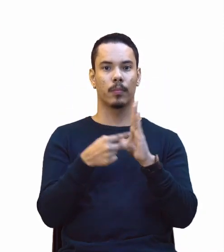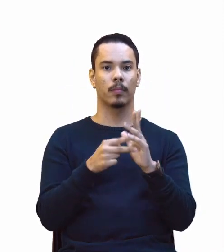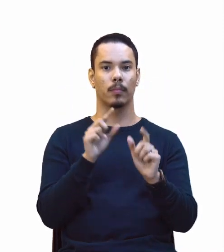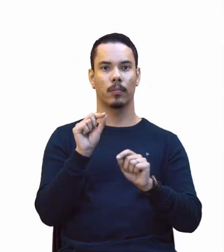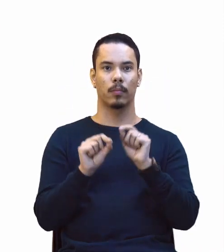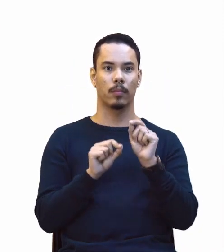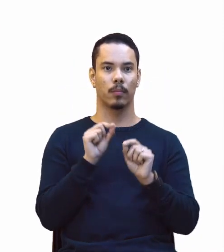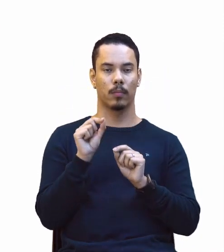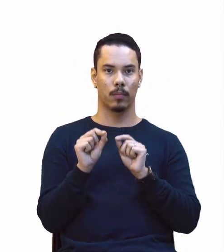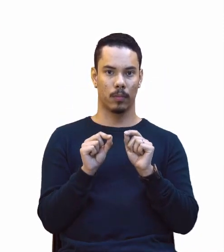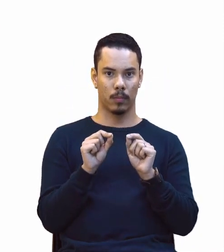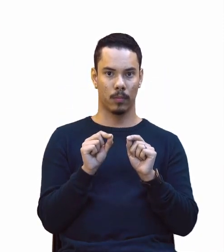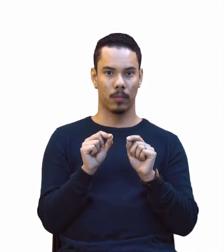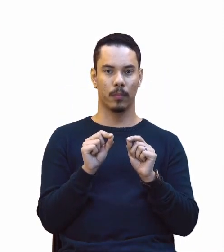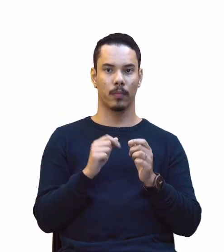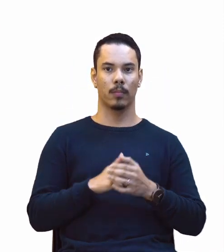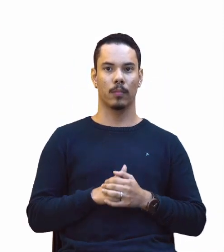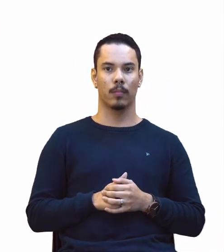olha só,